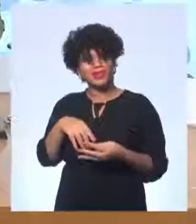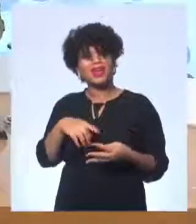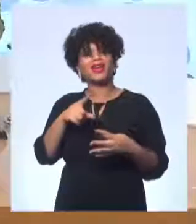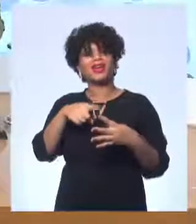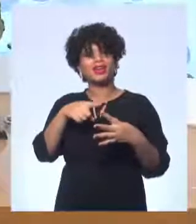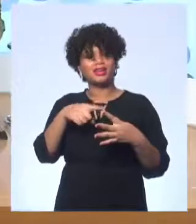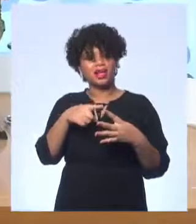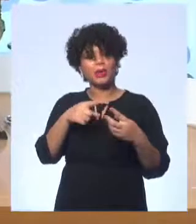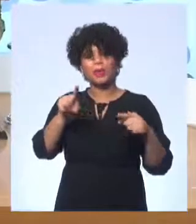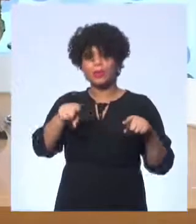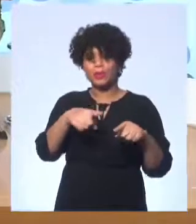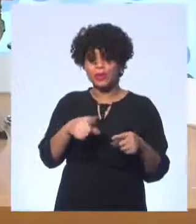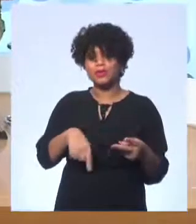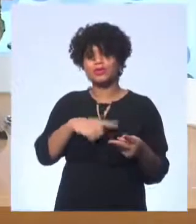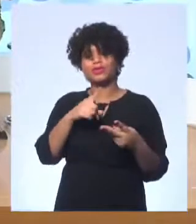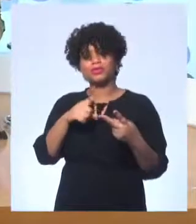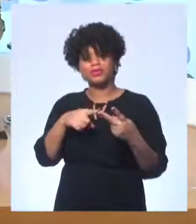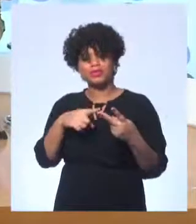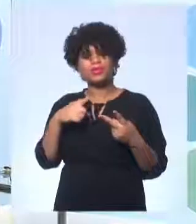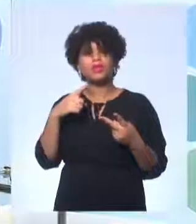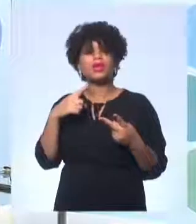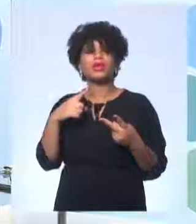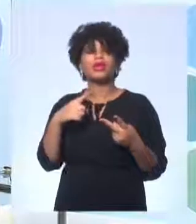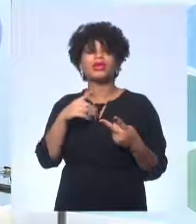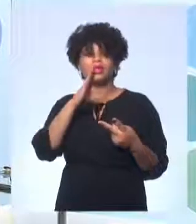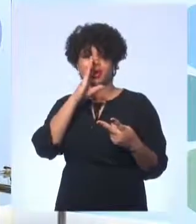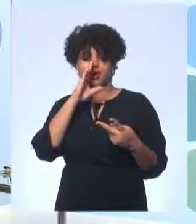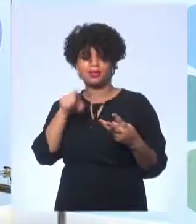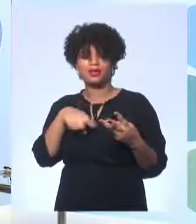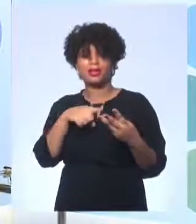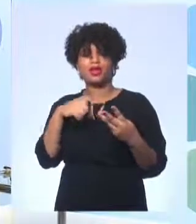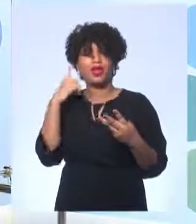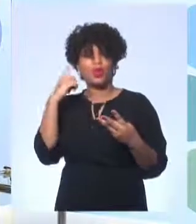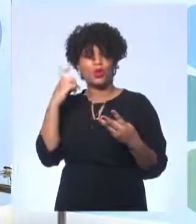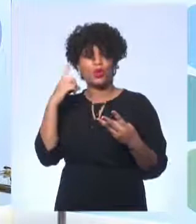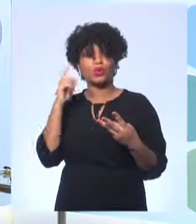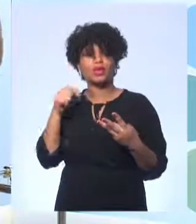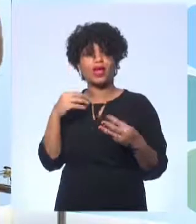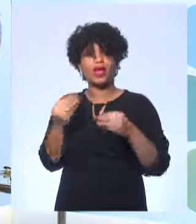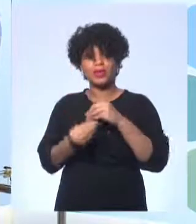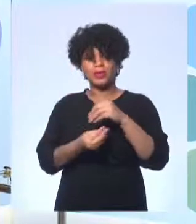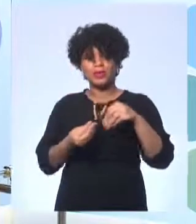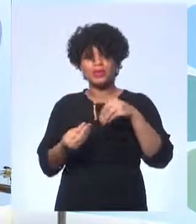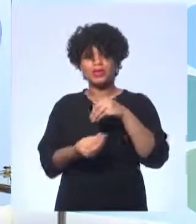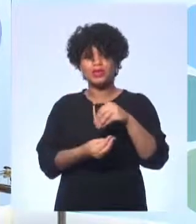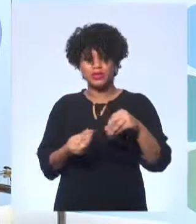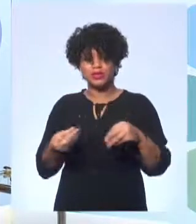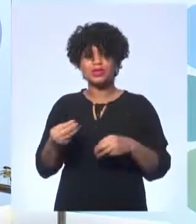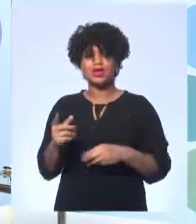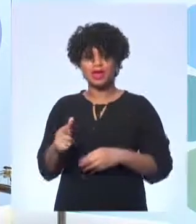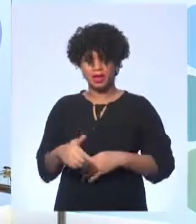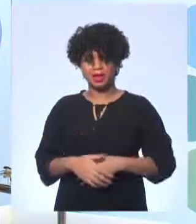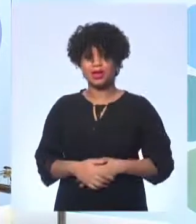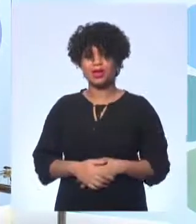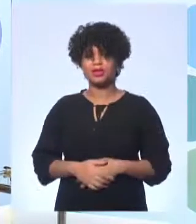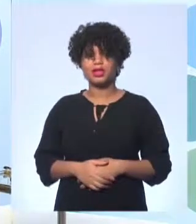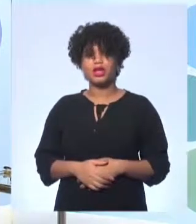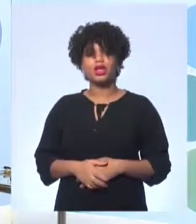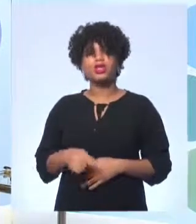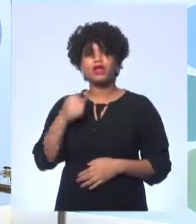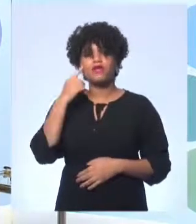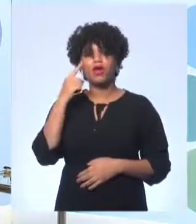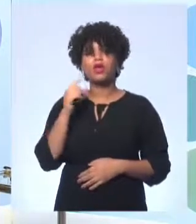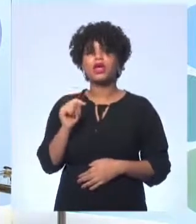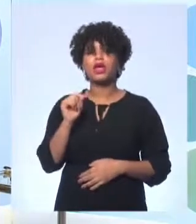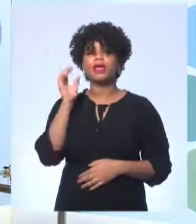contido um ruído. Aliás, a ideia de ruído, como bem lembra o professor, ela vem da teoria